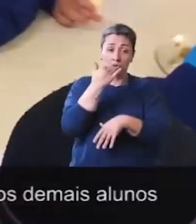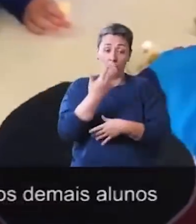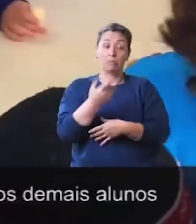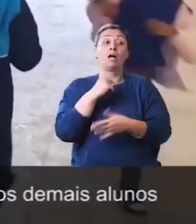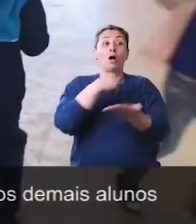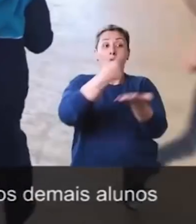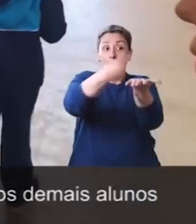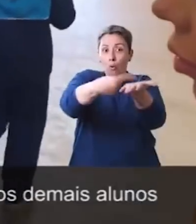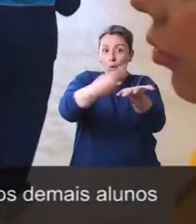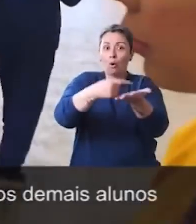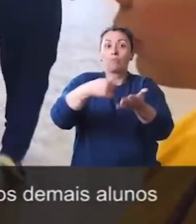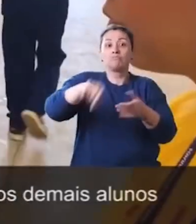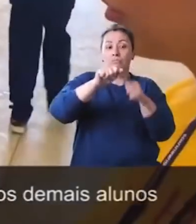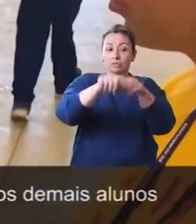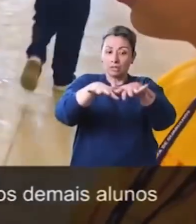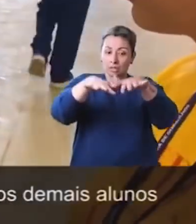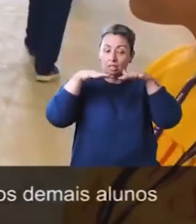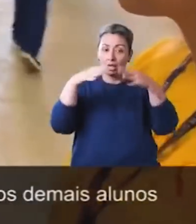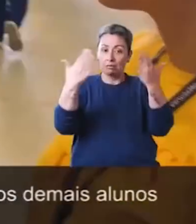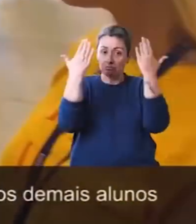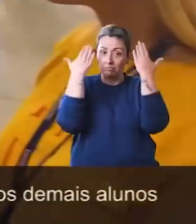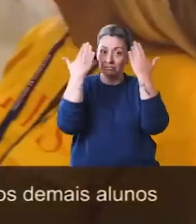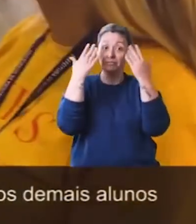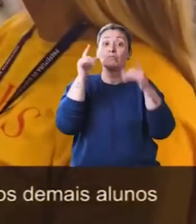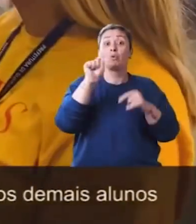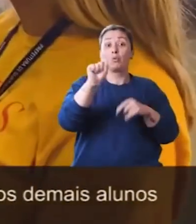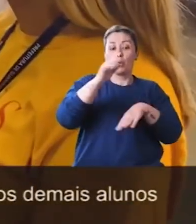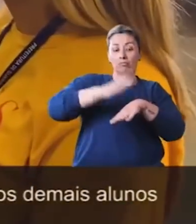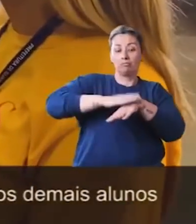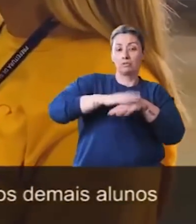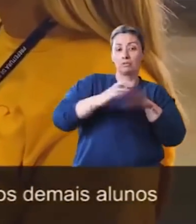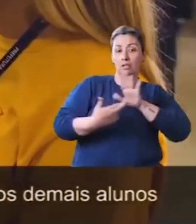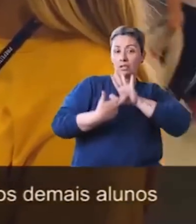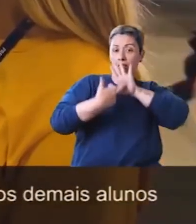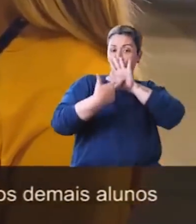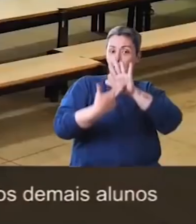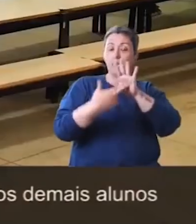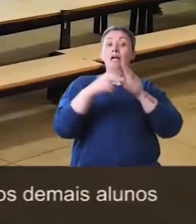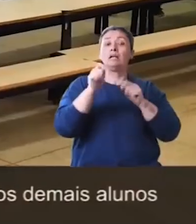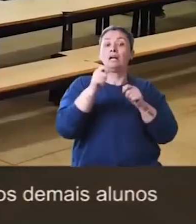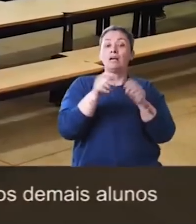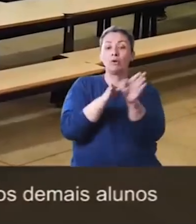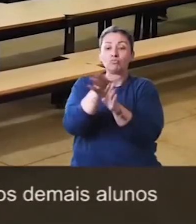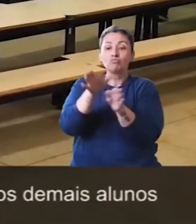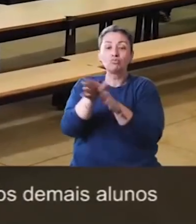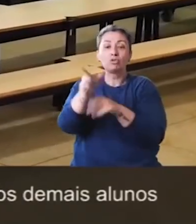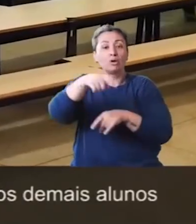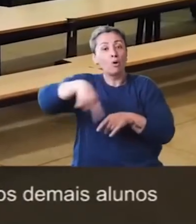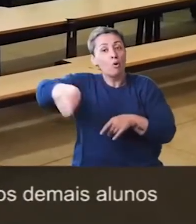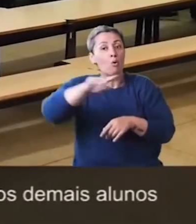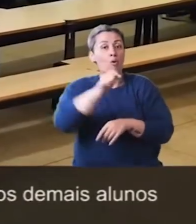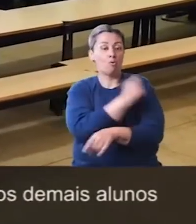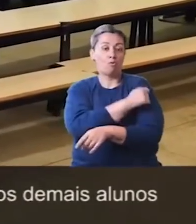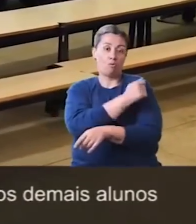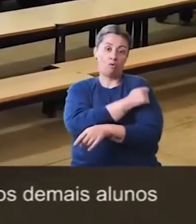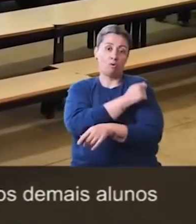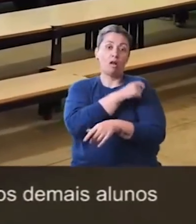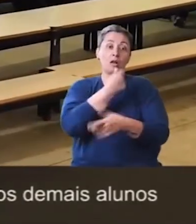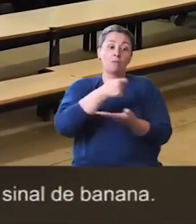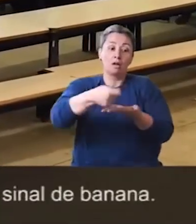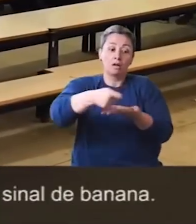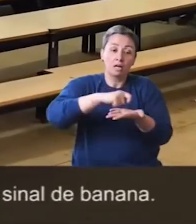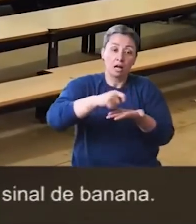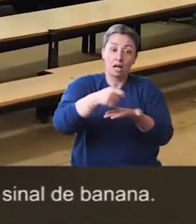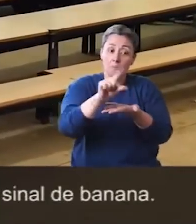de comida. Então foi combinado na assembleia que os representantes iriam orientar os demais